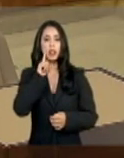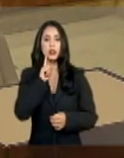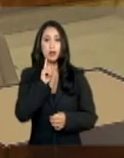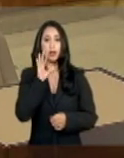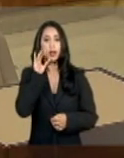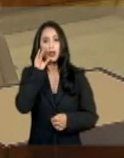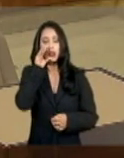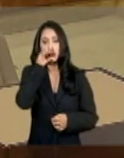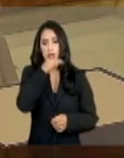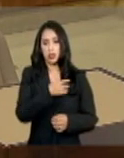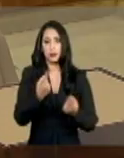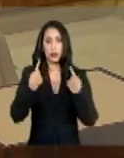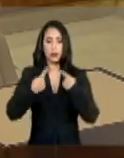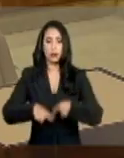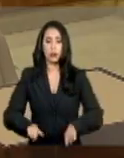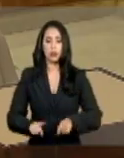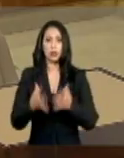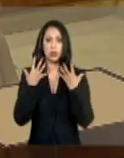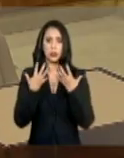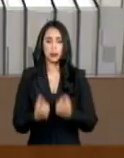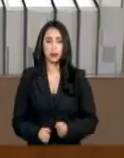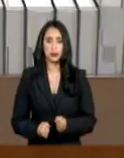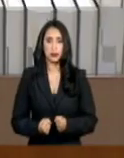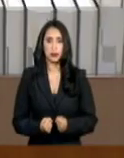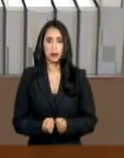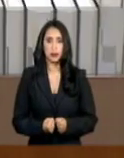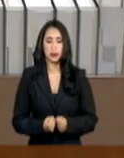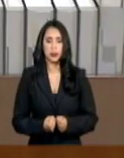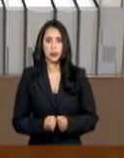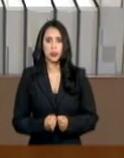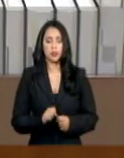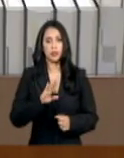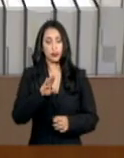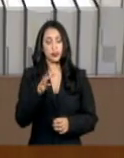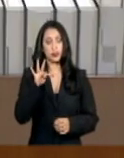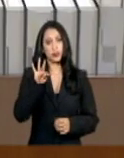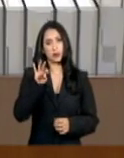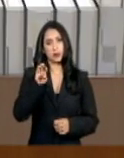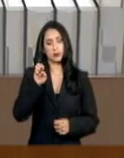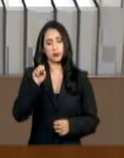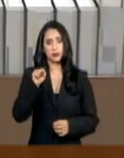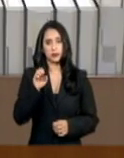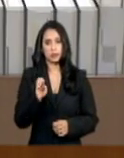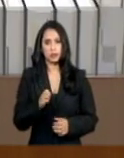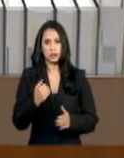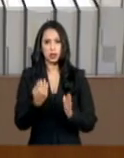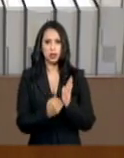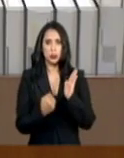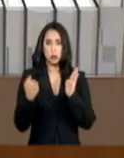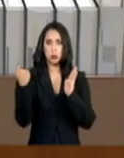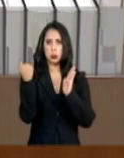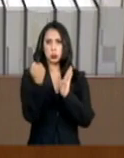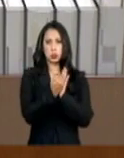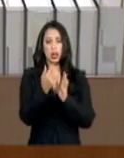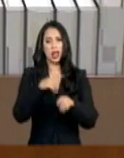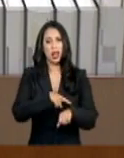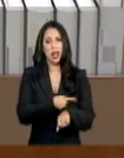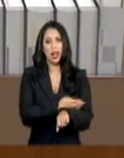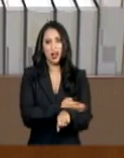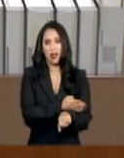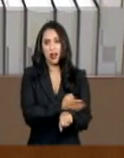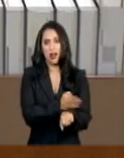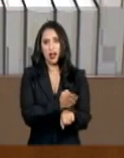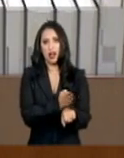mello que negava um provimento quanto à tese diante do avançado da hora eu